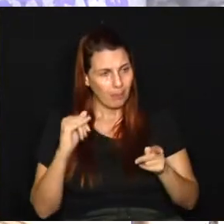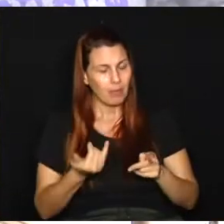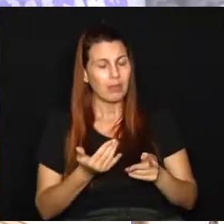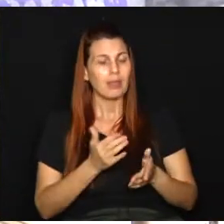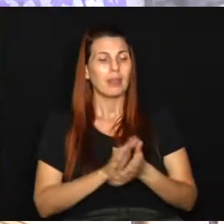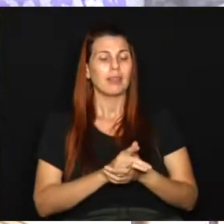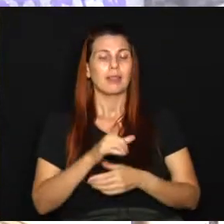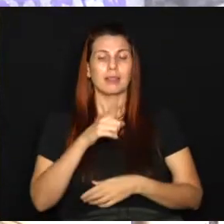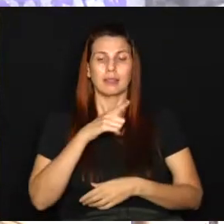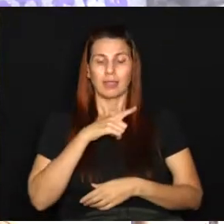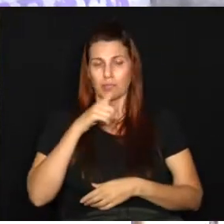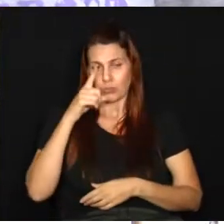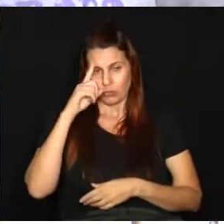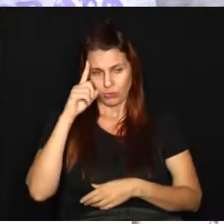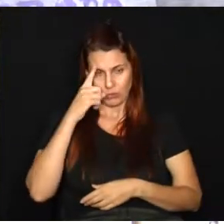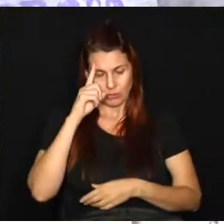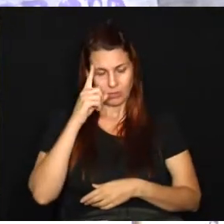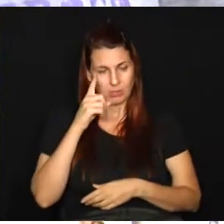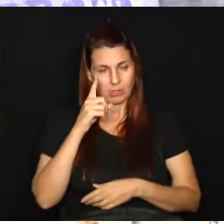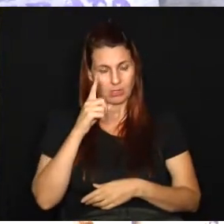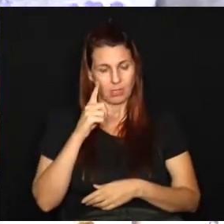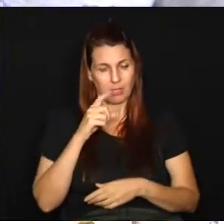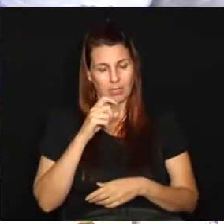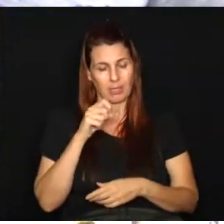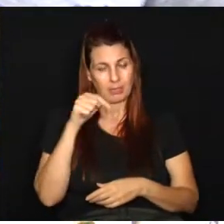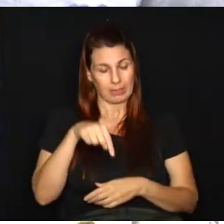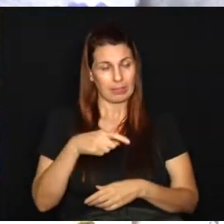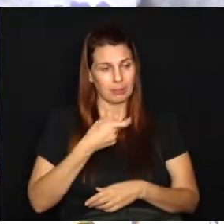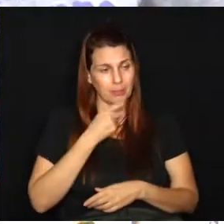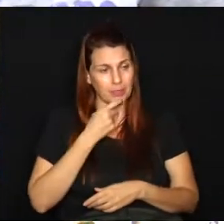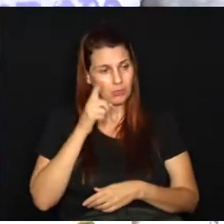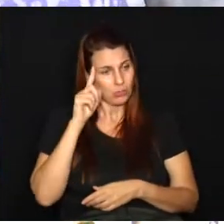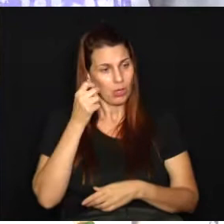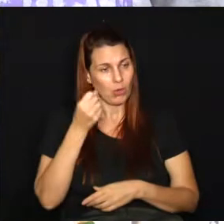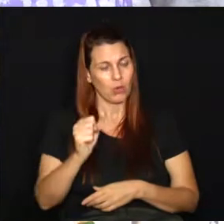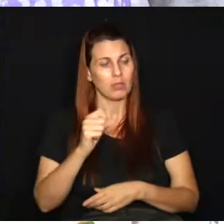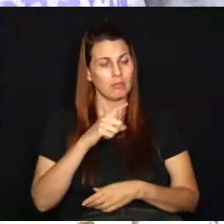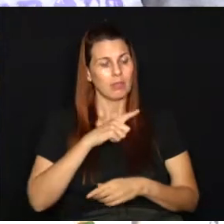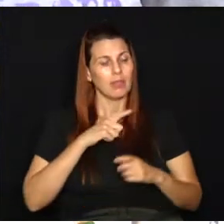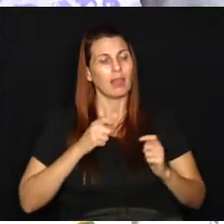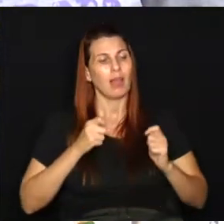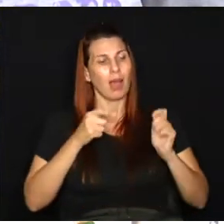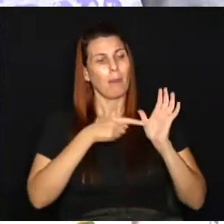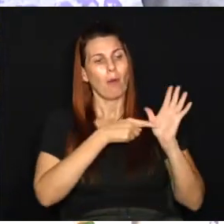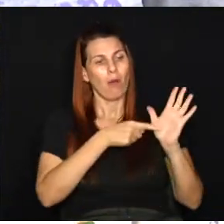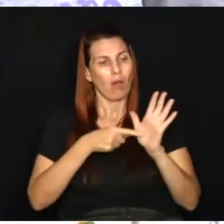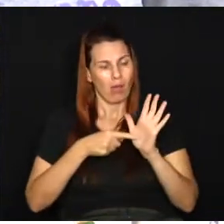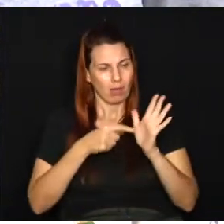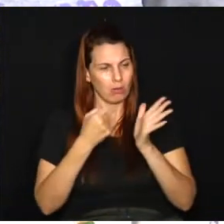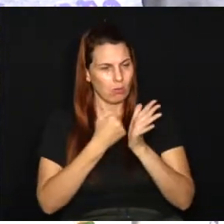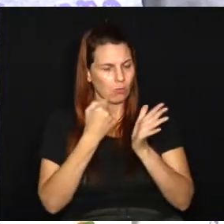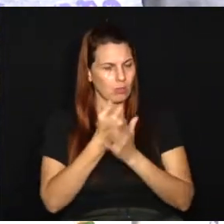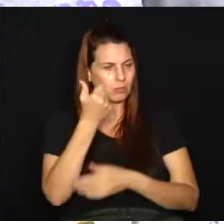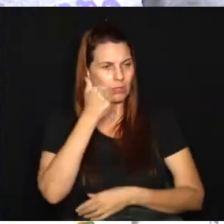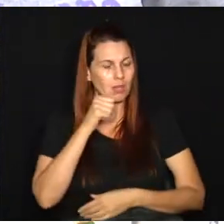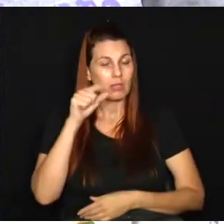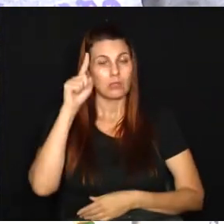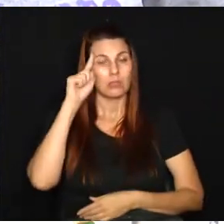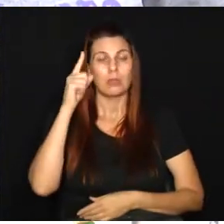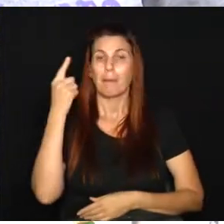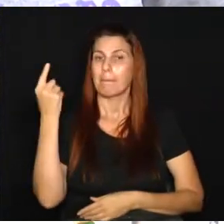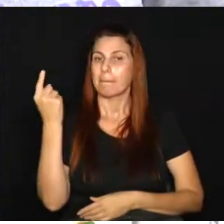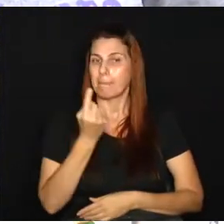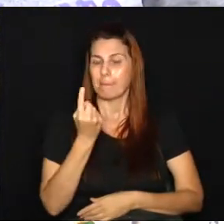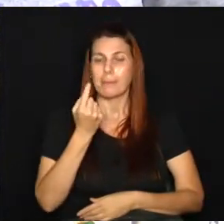o ato do Dia Internacional de Luta das Mulheres aqui em Campinas no dia 8, vai ser no dia 7. A gente, no dia 1º de março, vai